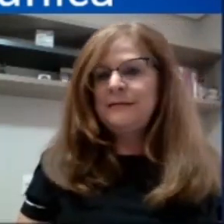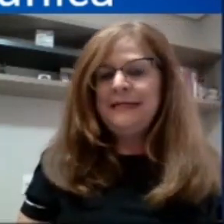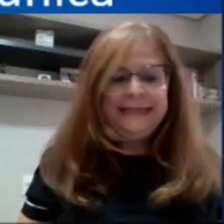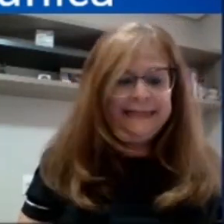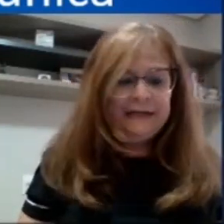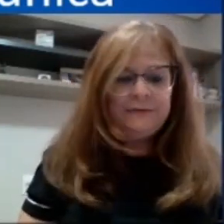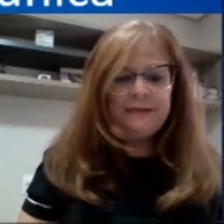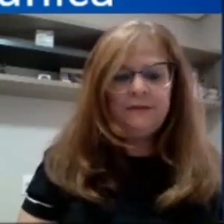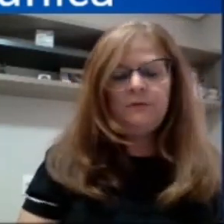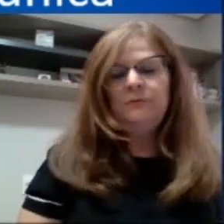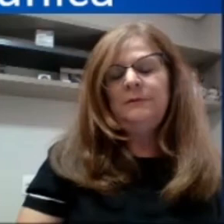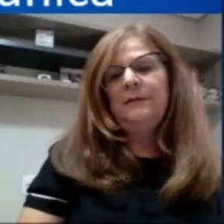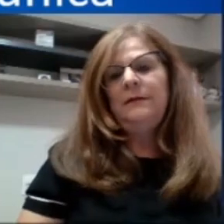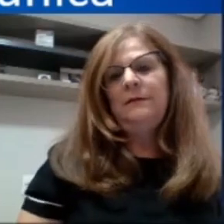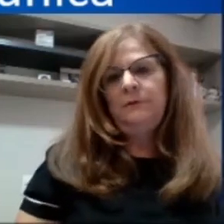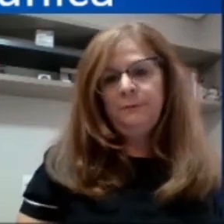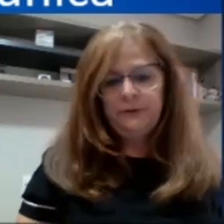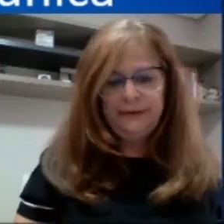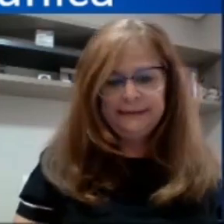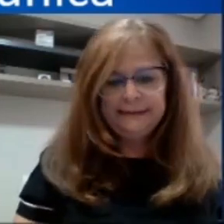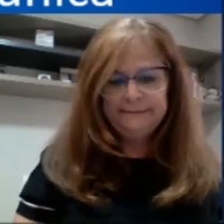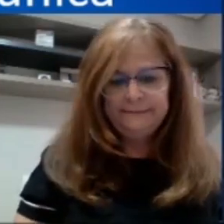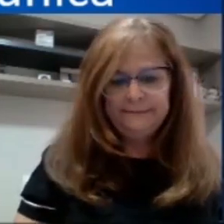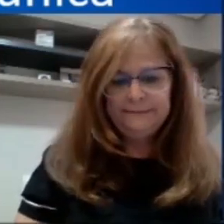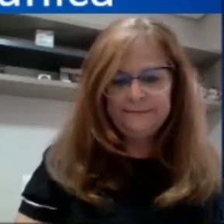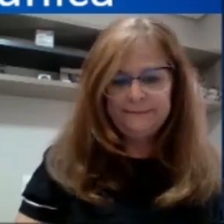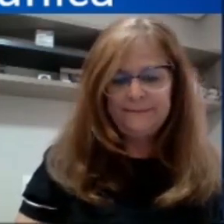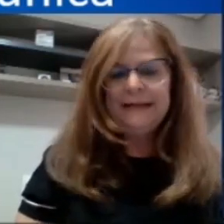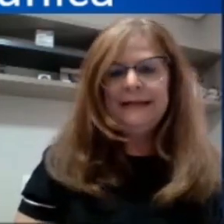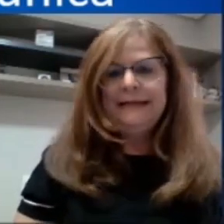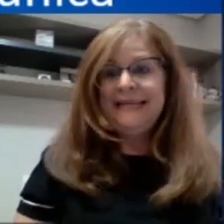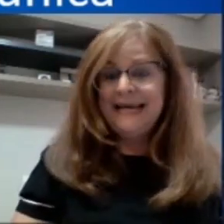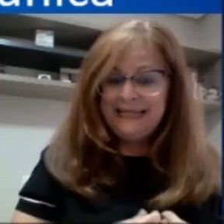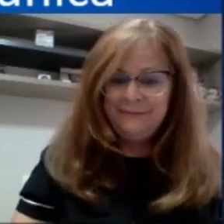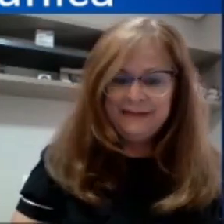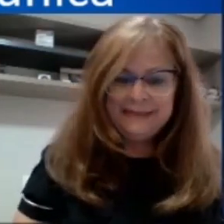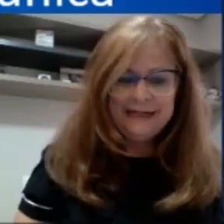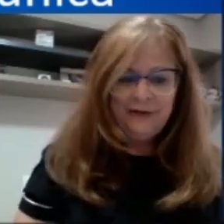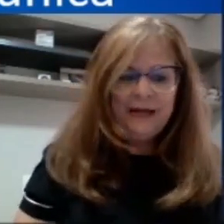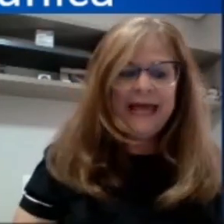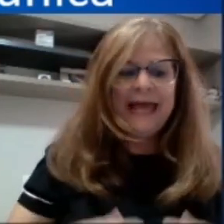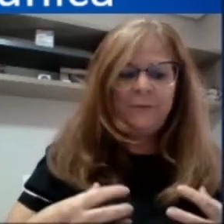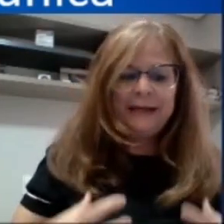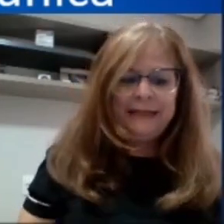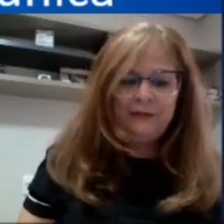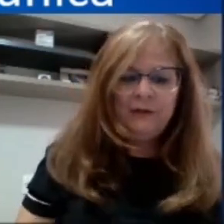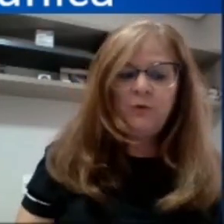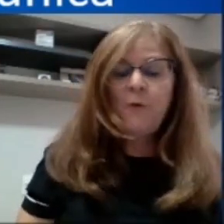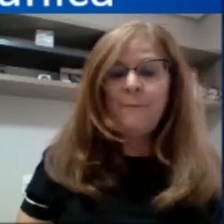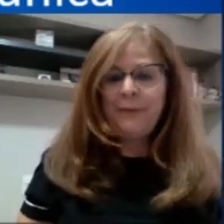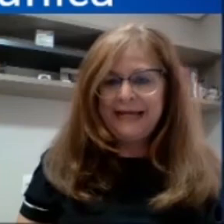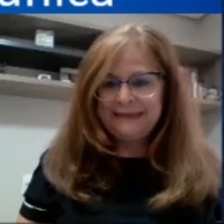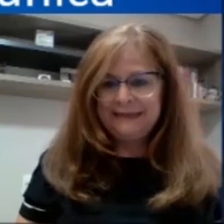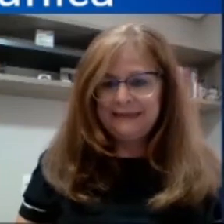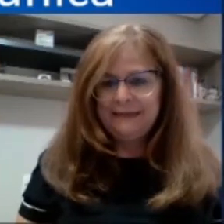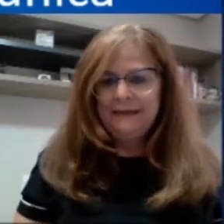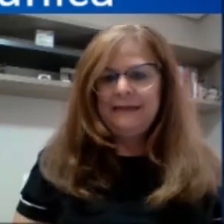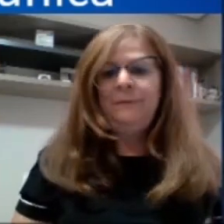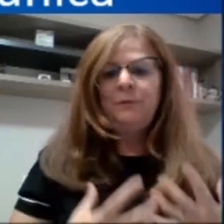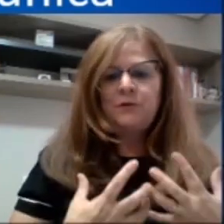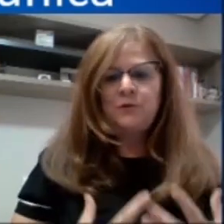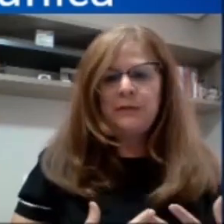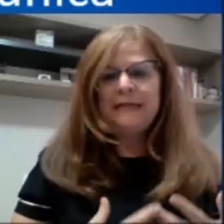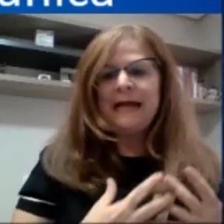processos que não se encontram no português. E a Libras é uma língua completa,